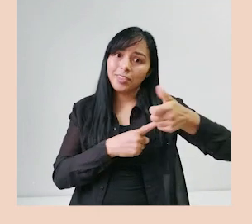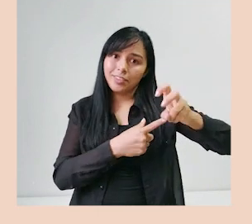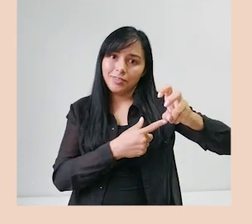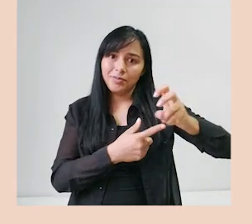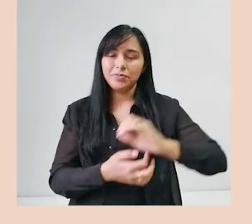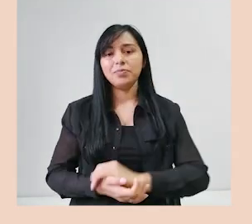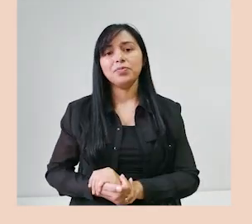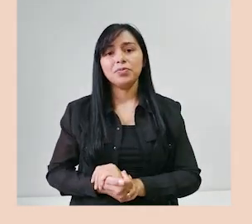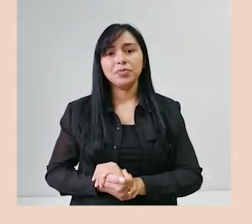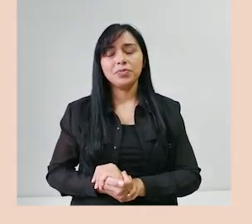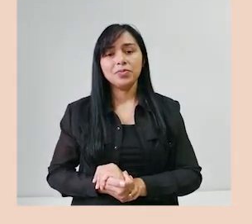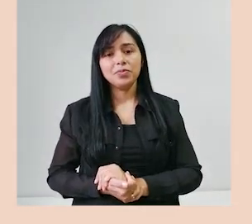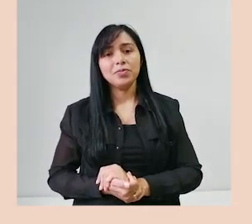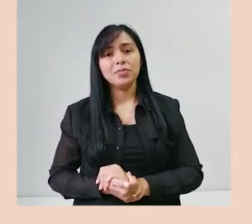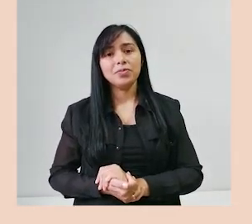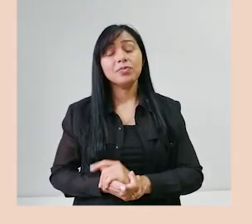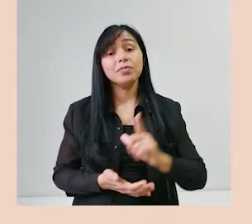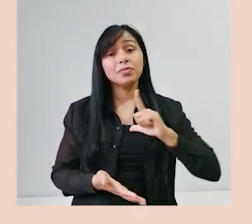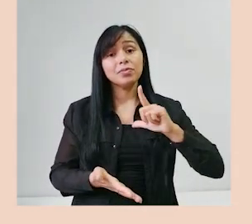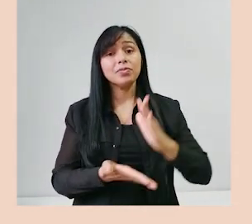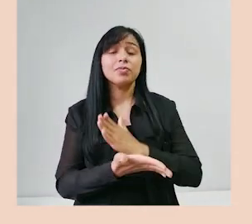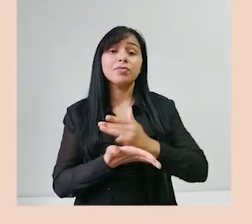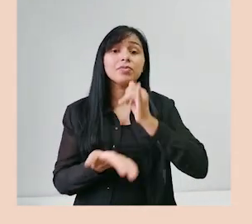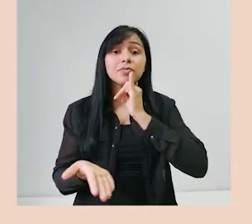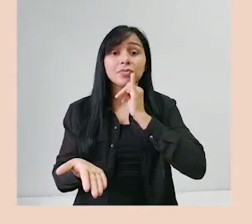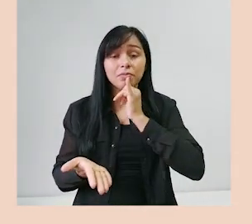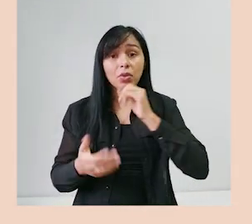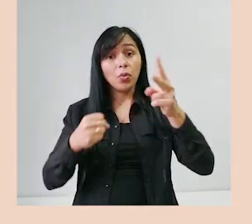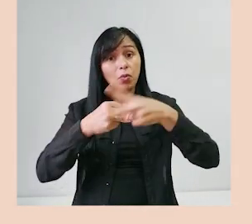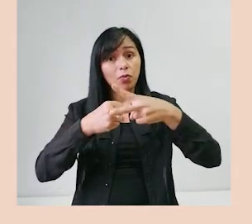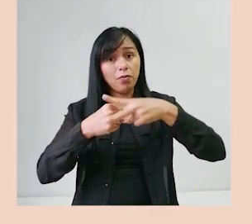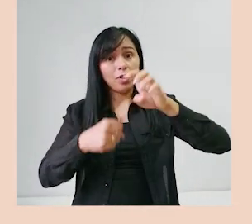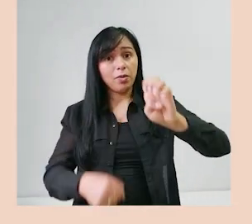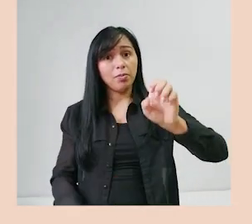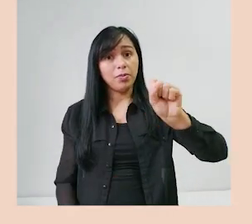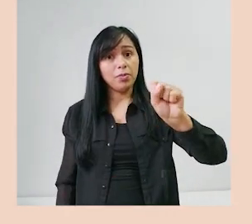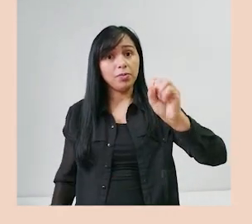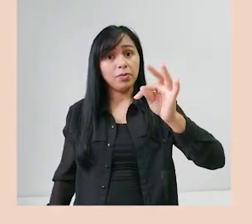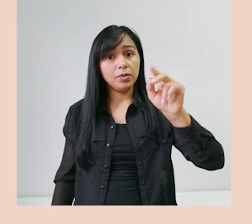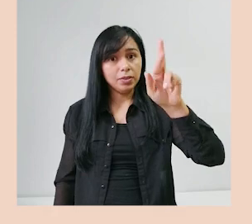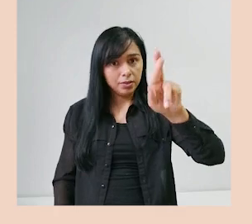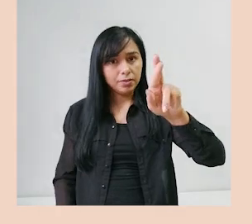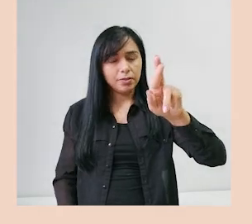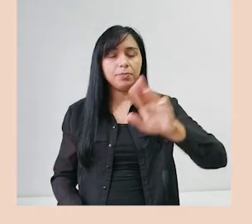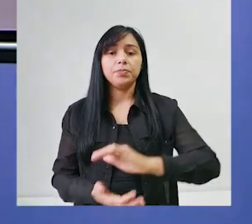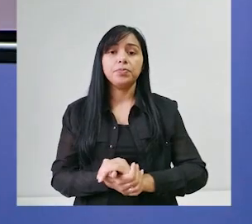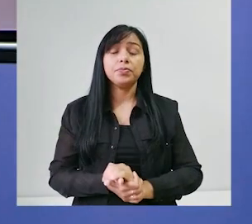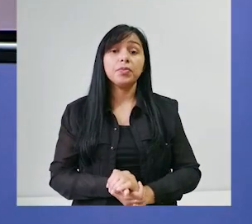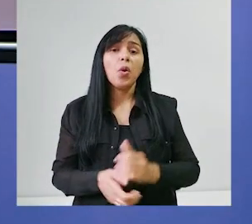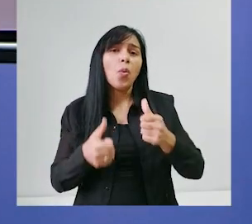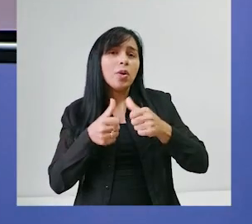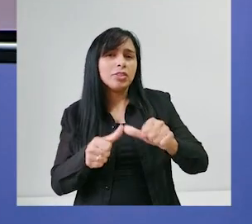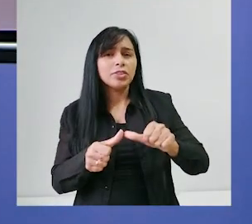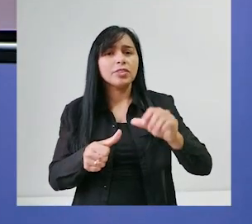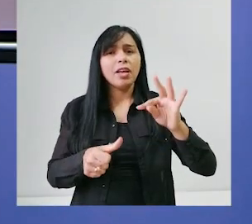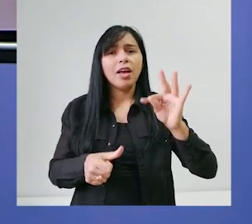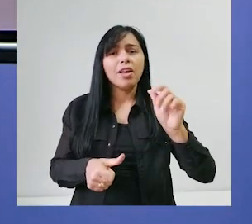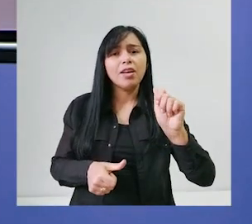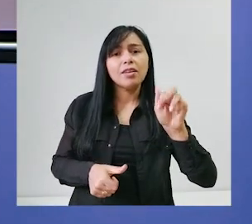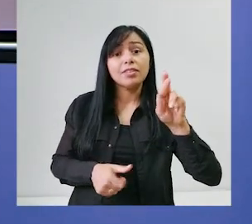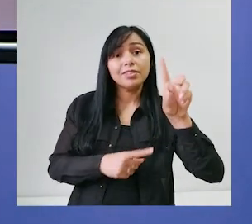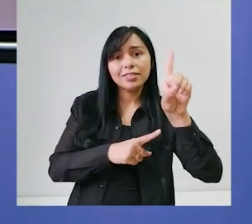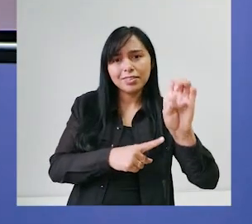temos aqui alguns exemplos com o verbo estar está tarde o verbo estar indica neste caso